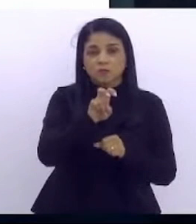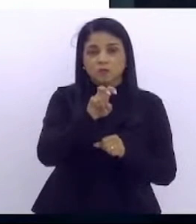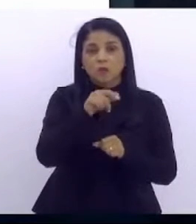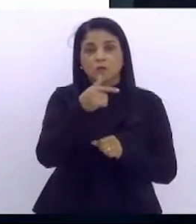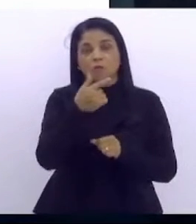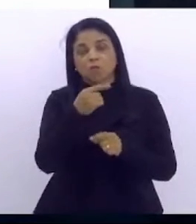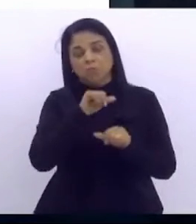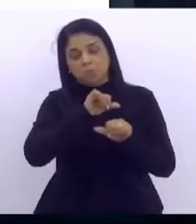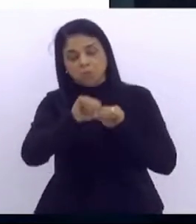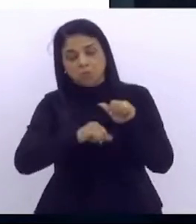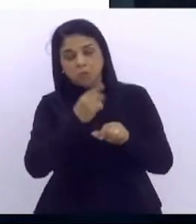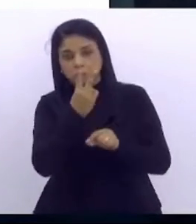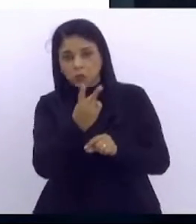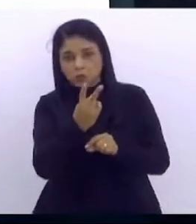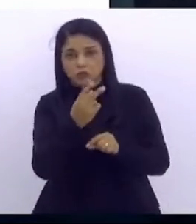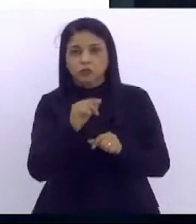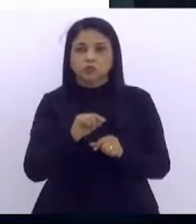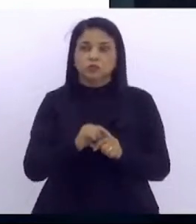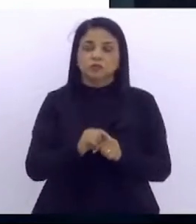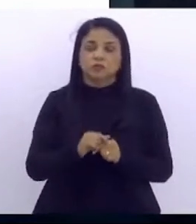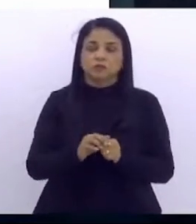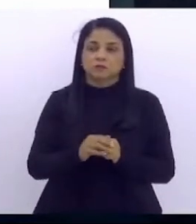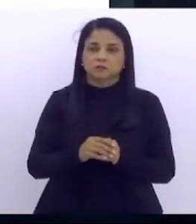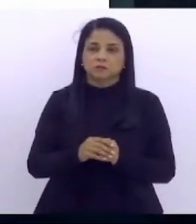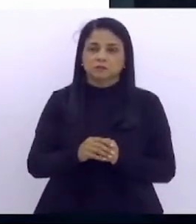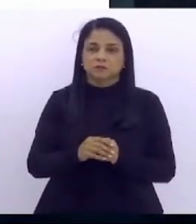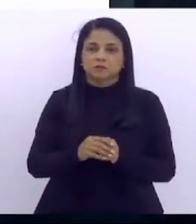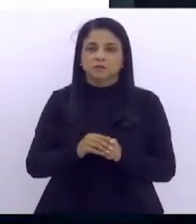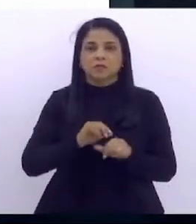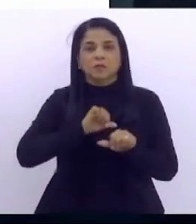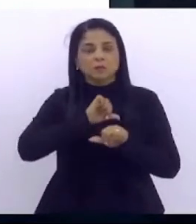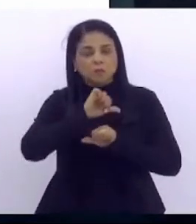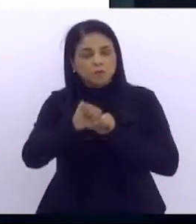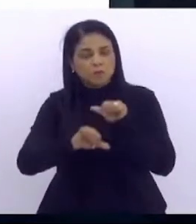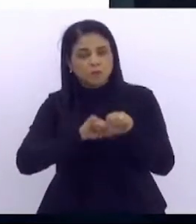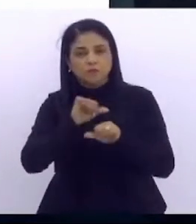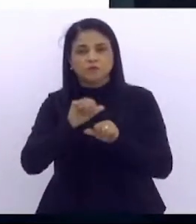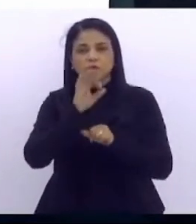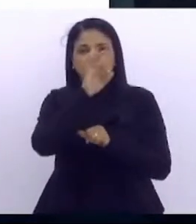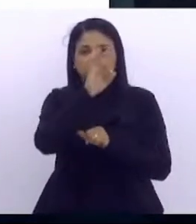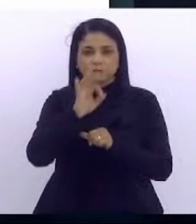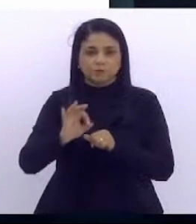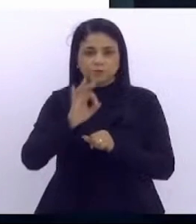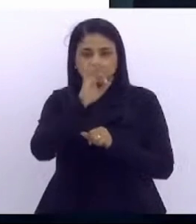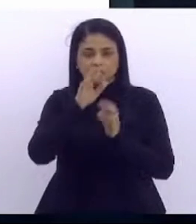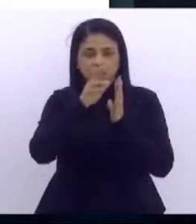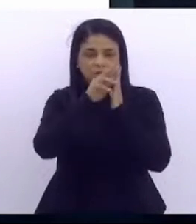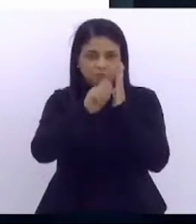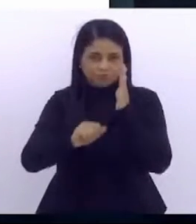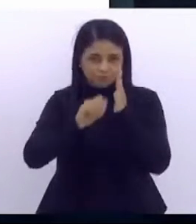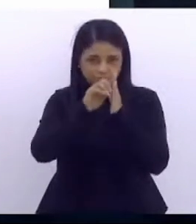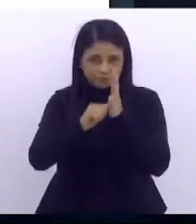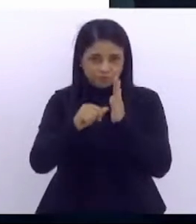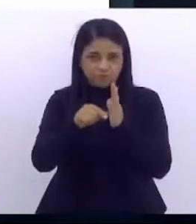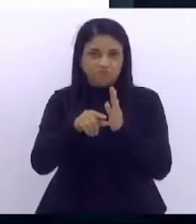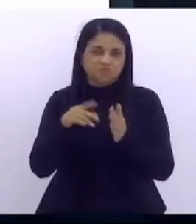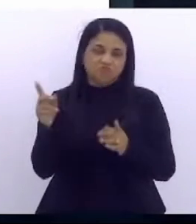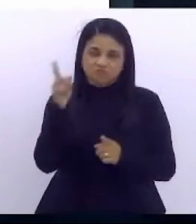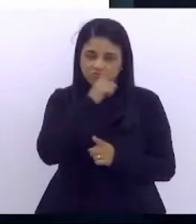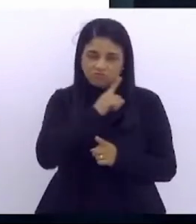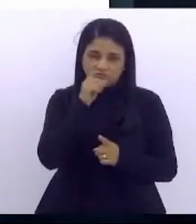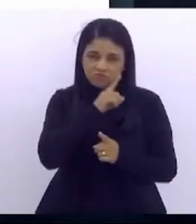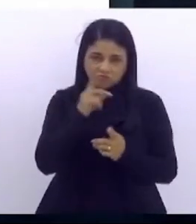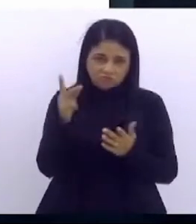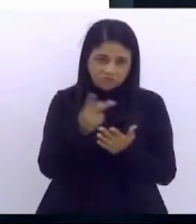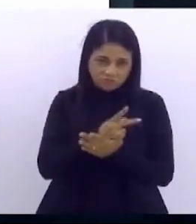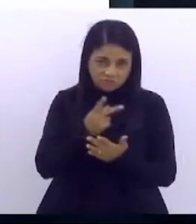por 2, ou por 1,80, e também modifico o percentual de aborto espontâneo, porque está claramente equivocado.